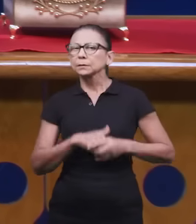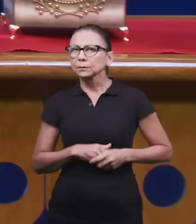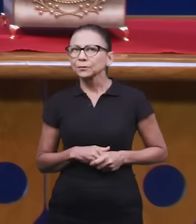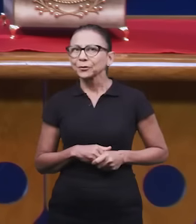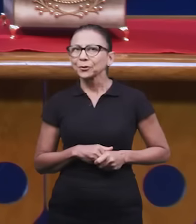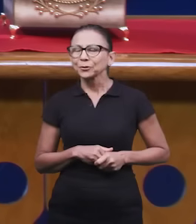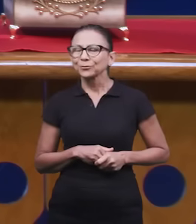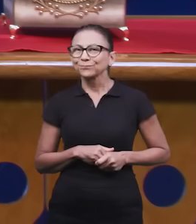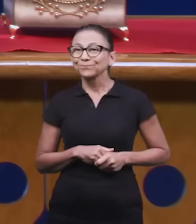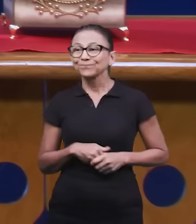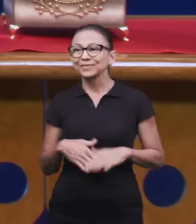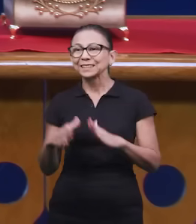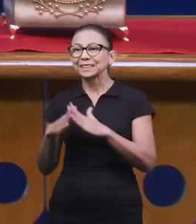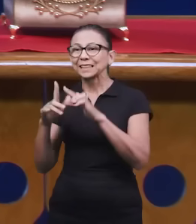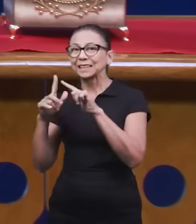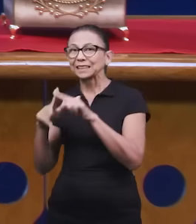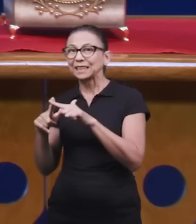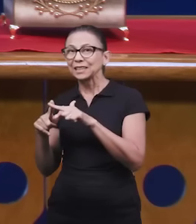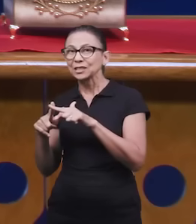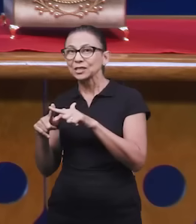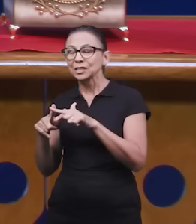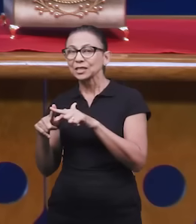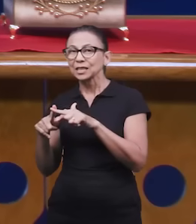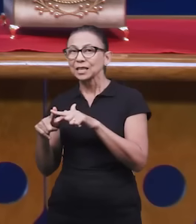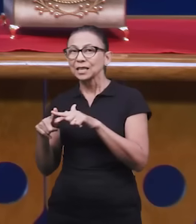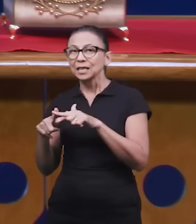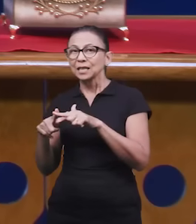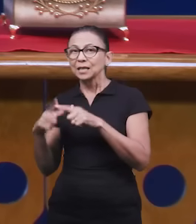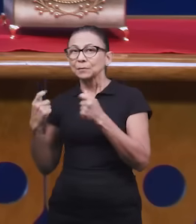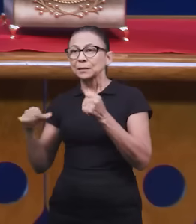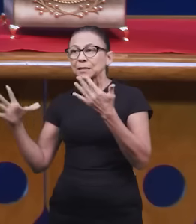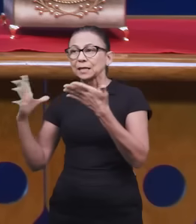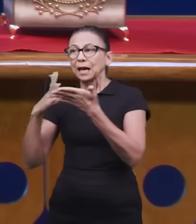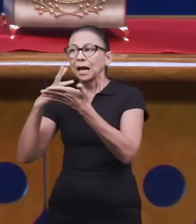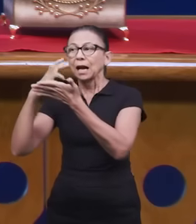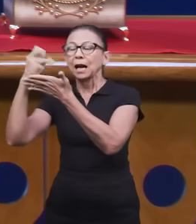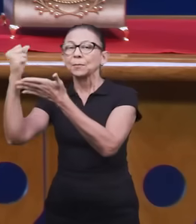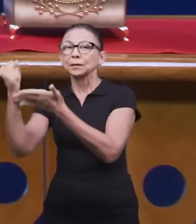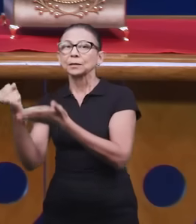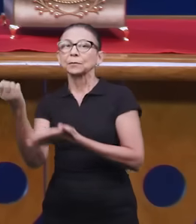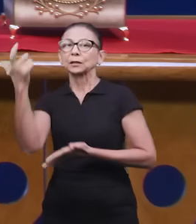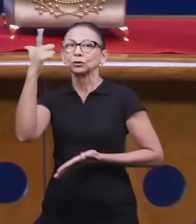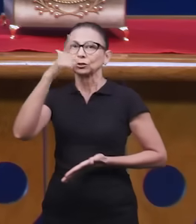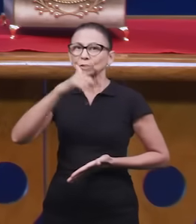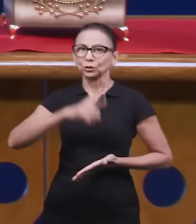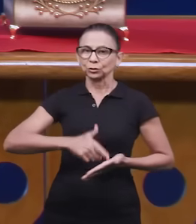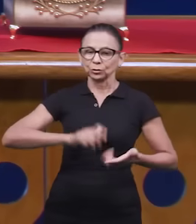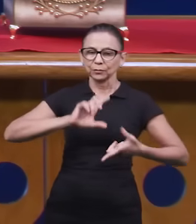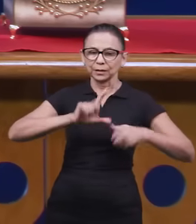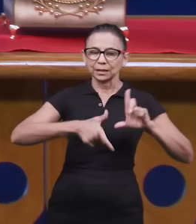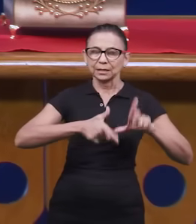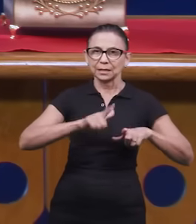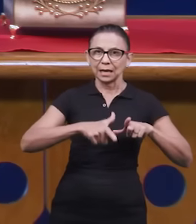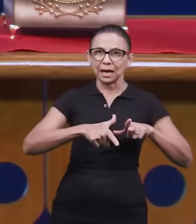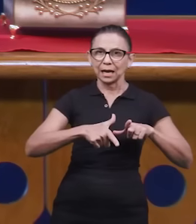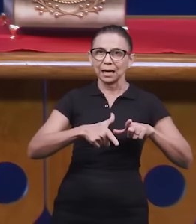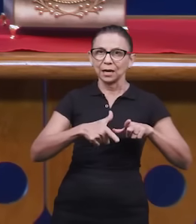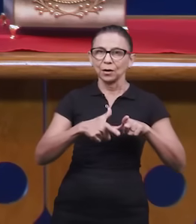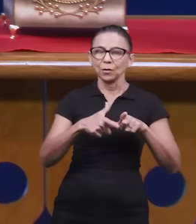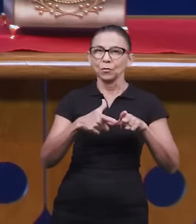que a igreja precisa ser tirada da terra para voltar a contar o tempo para Israel.